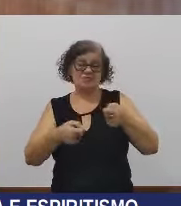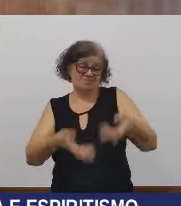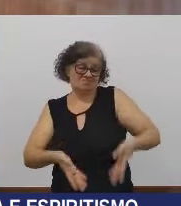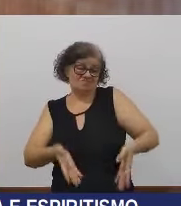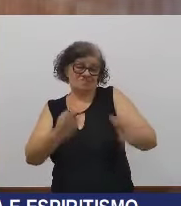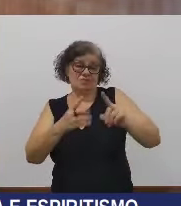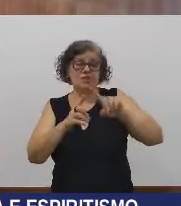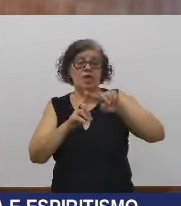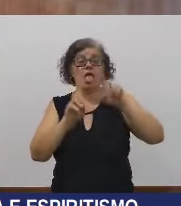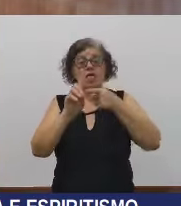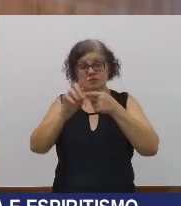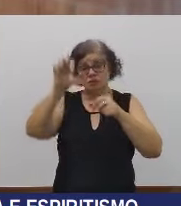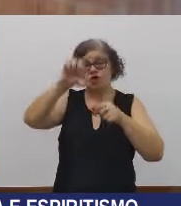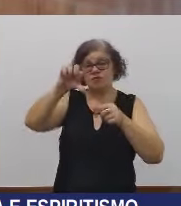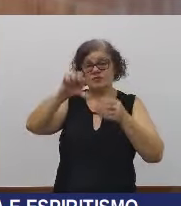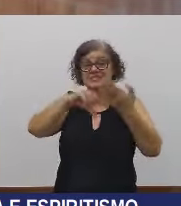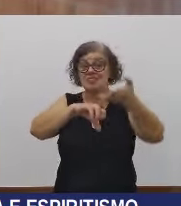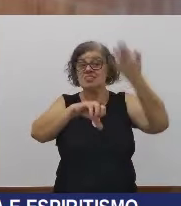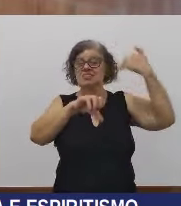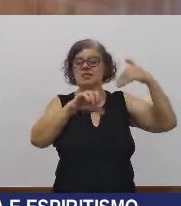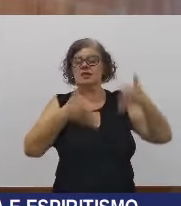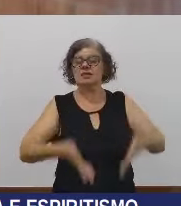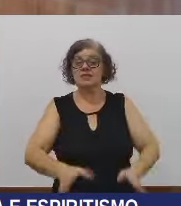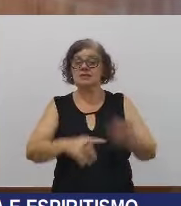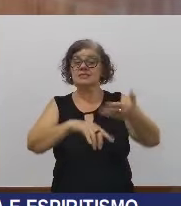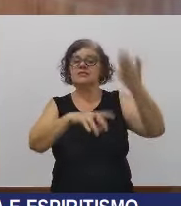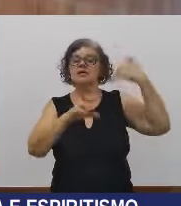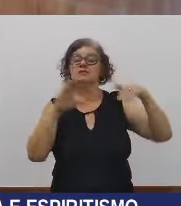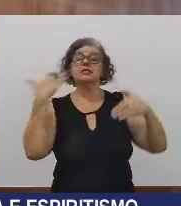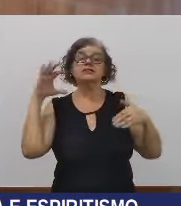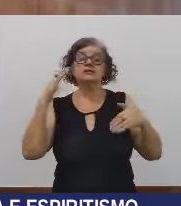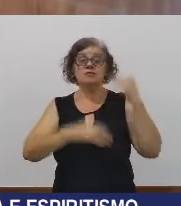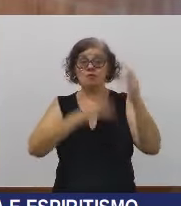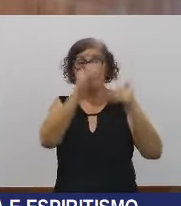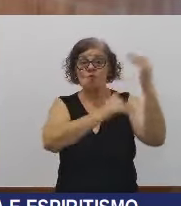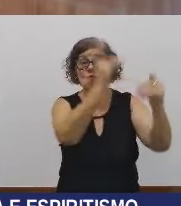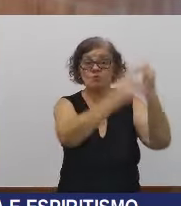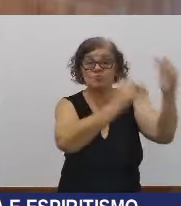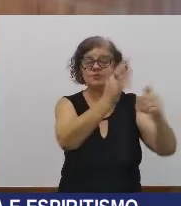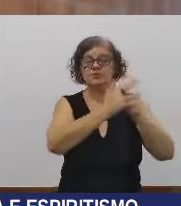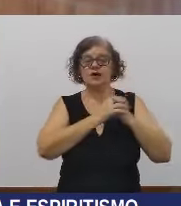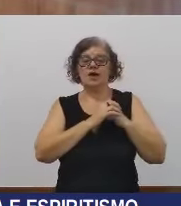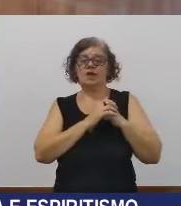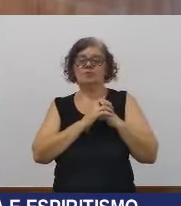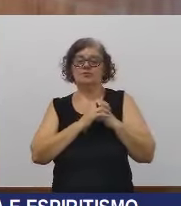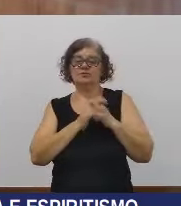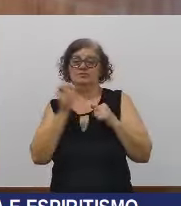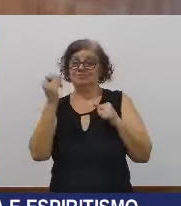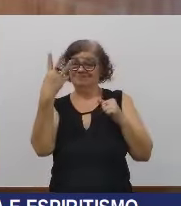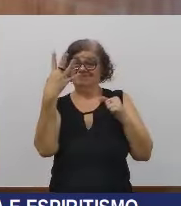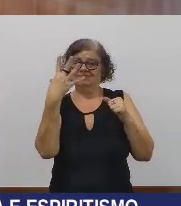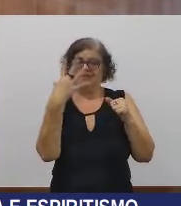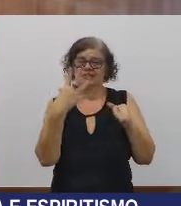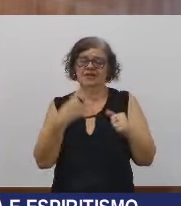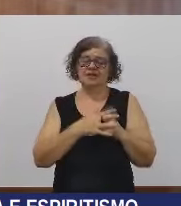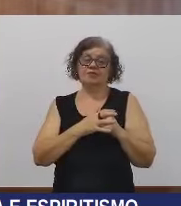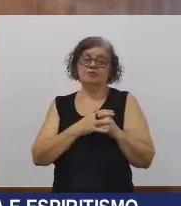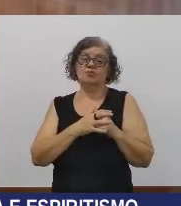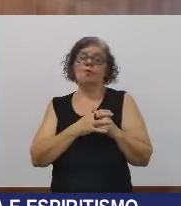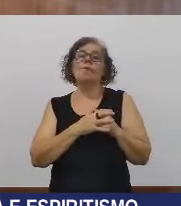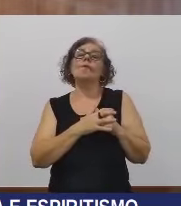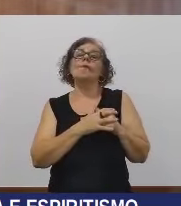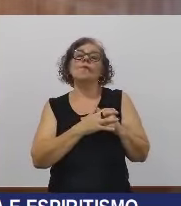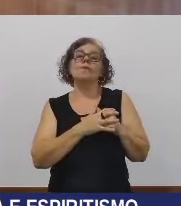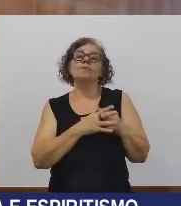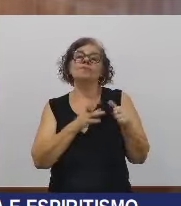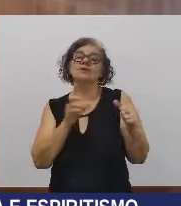coisas assim, porque a mãe não tem condição. A ciência é fantástica, ela está evoluindo muito, e criando comodidades para nós. Mas